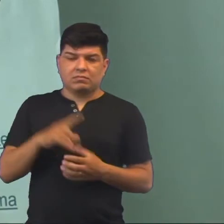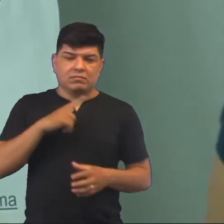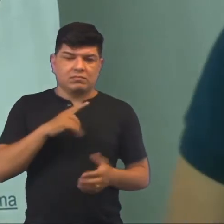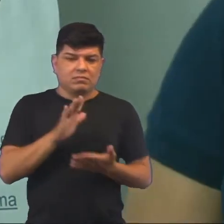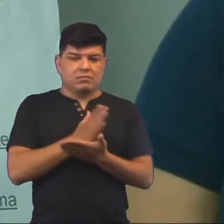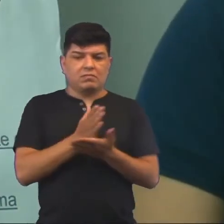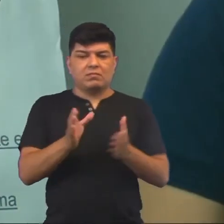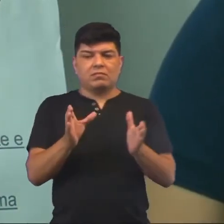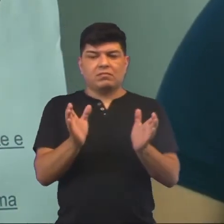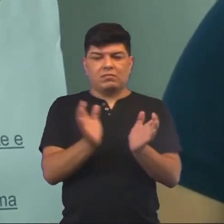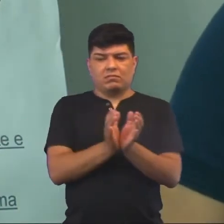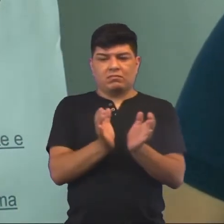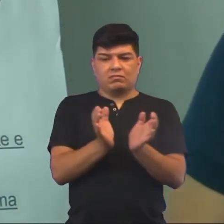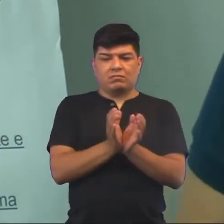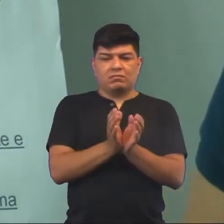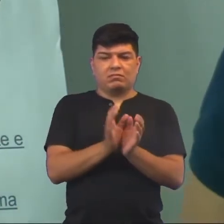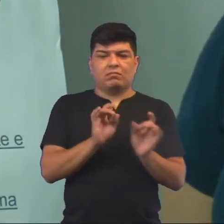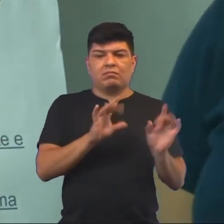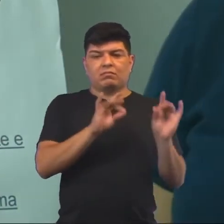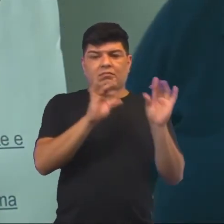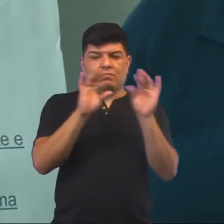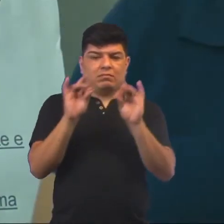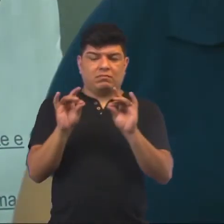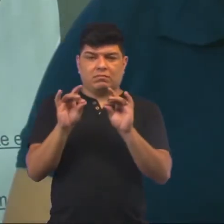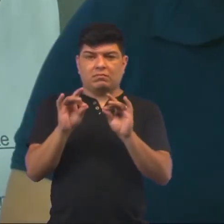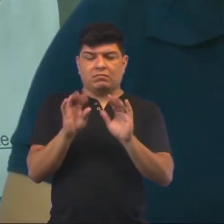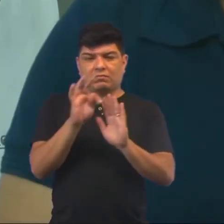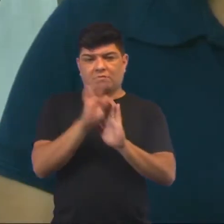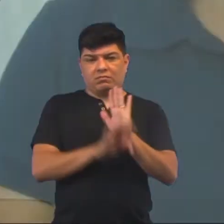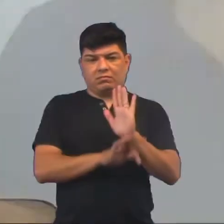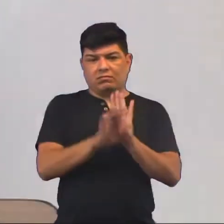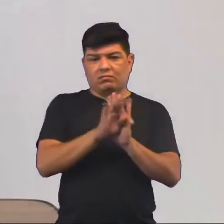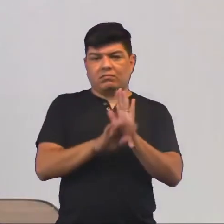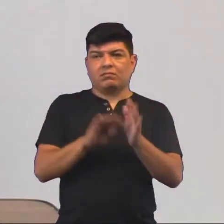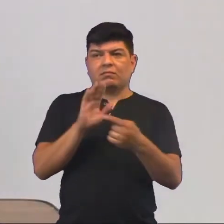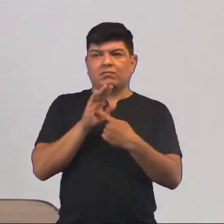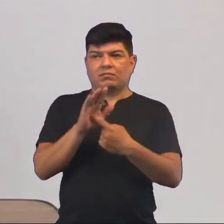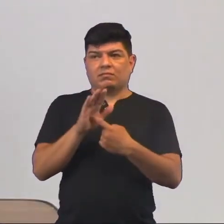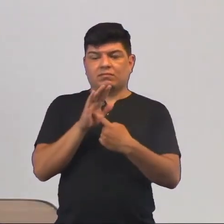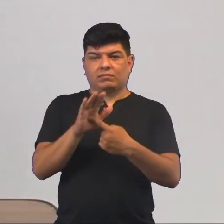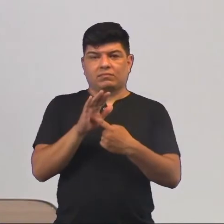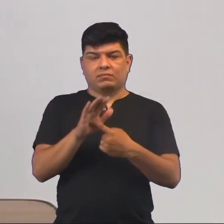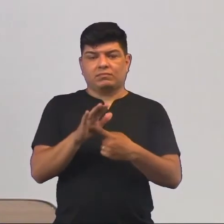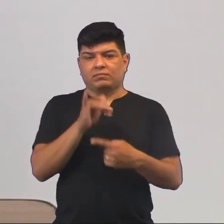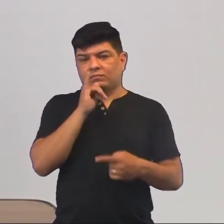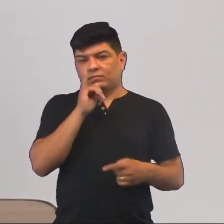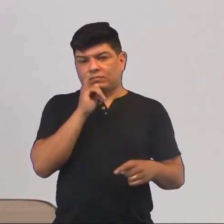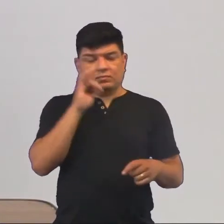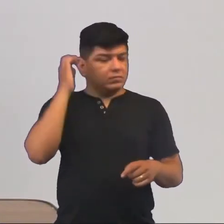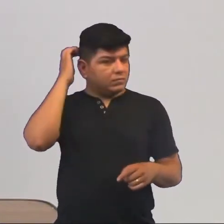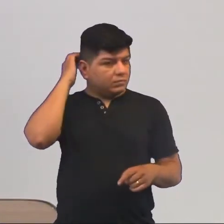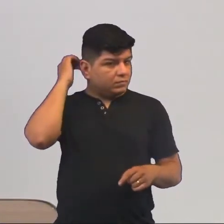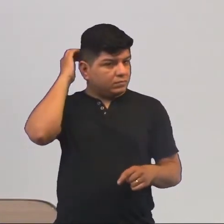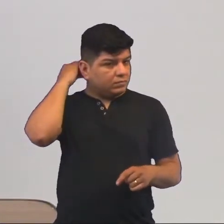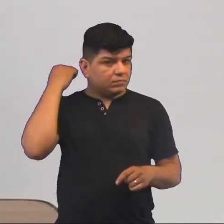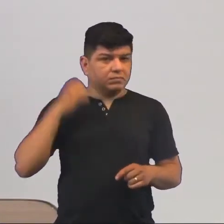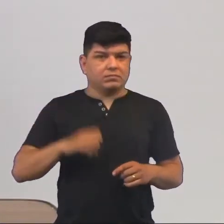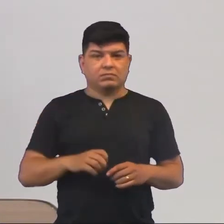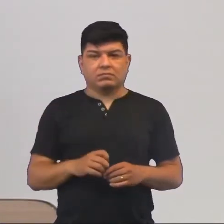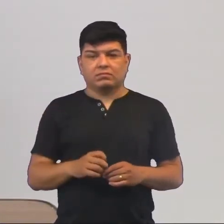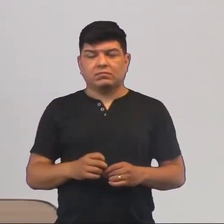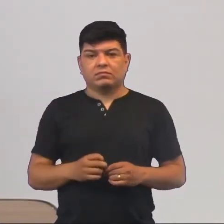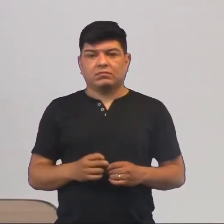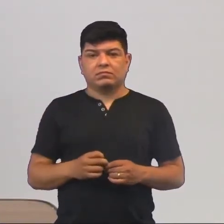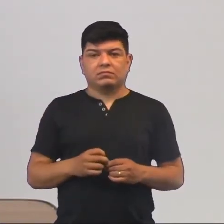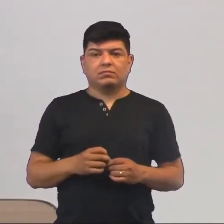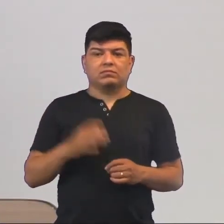grupo específico para esse tipo de texto aí? No caso, um texto expositivo, como a gente está vendo o exemplo? O que